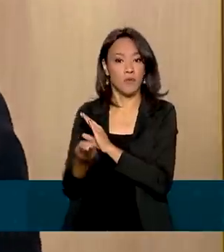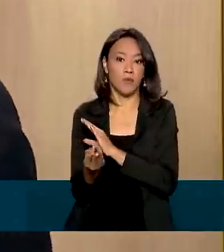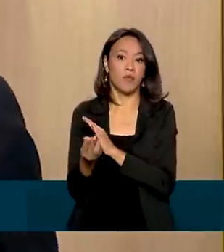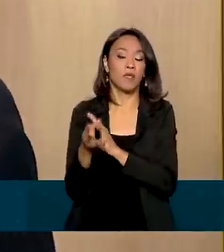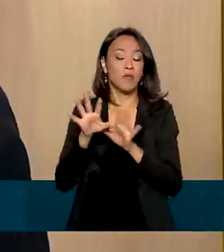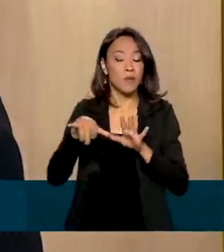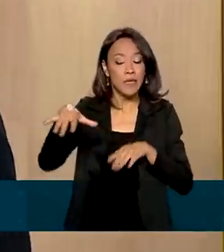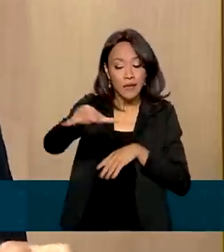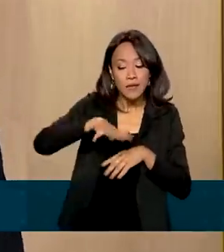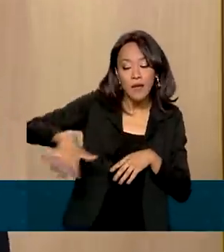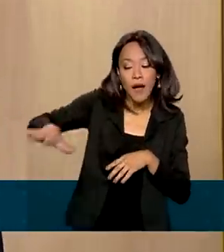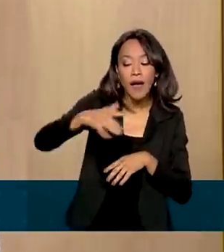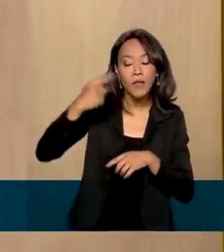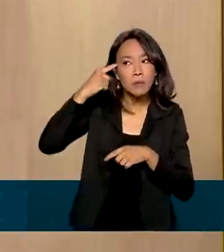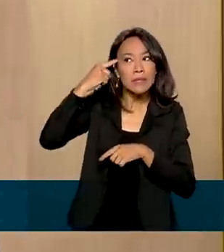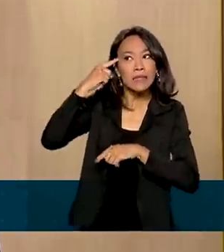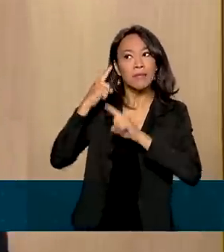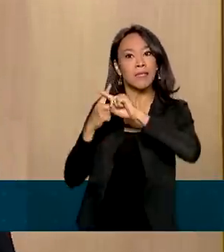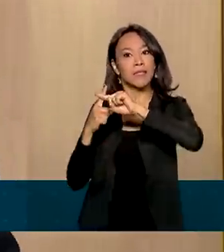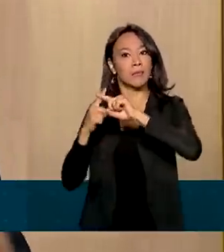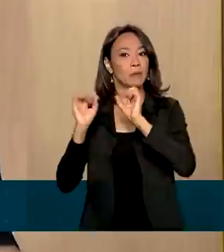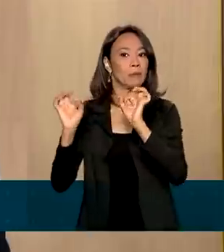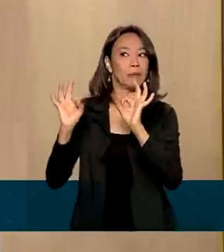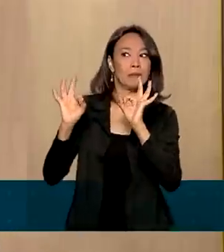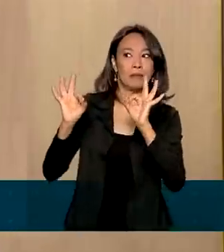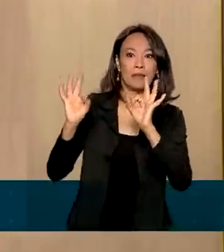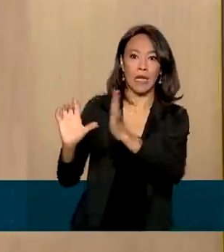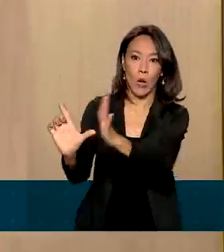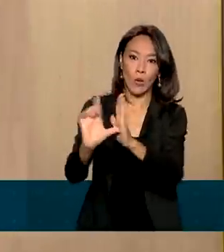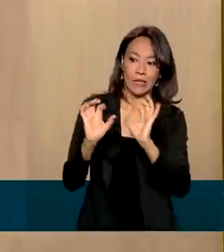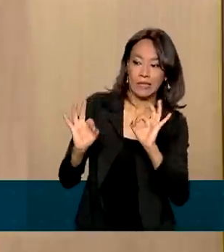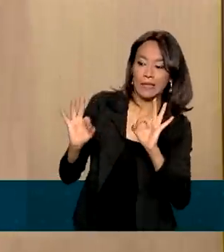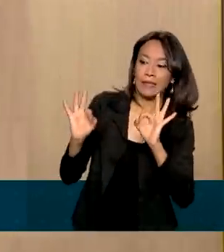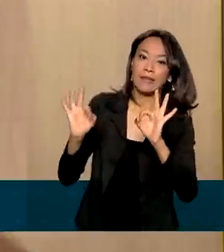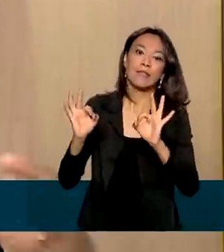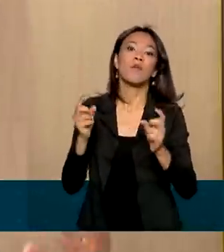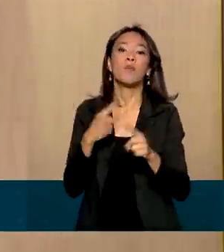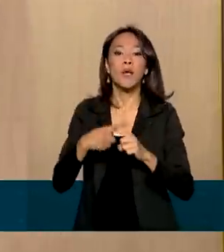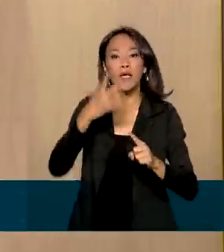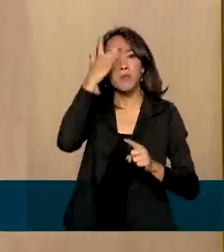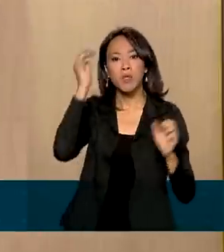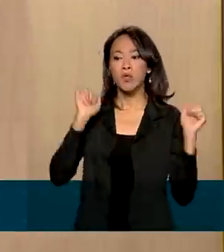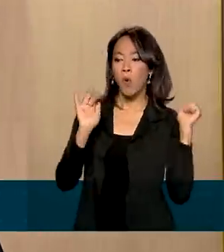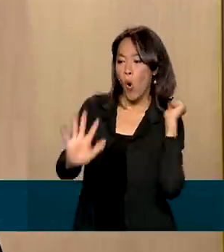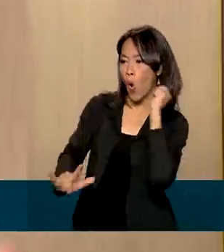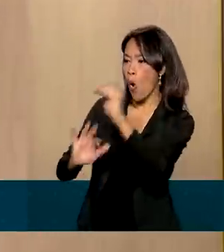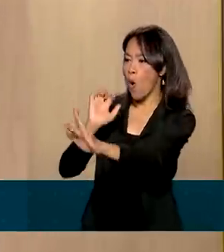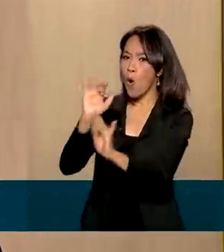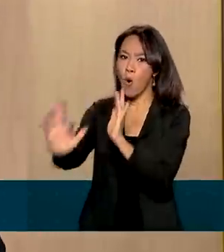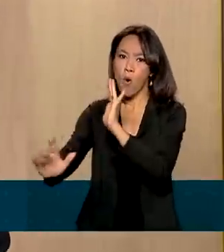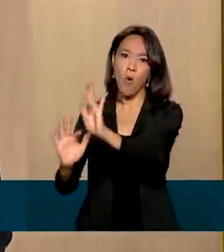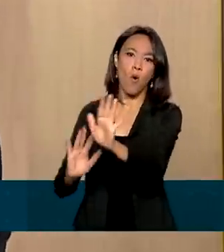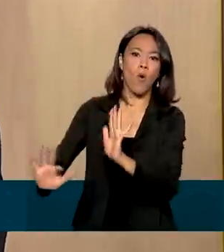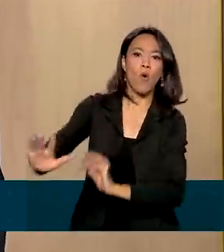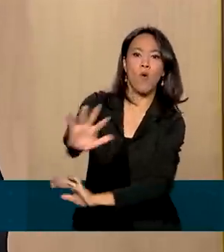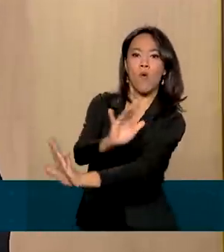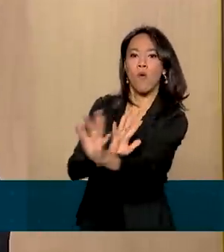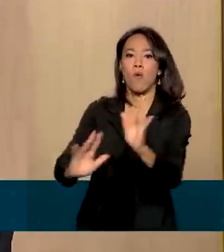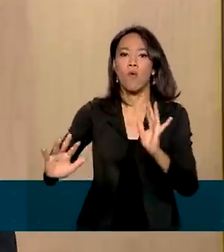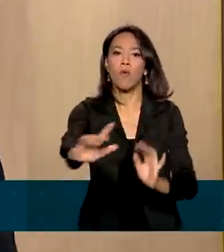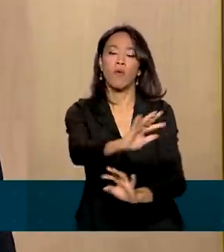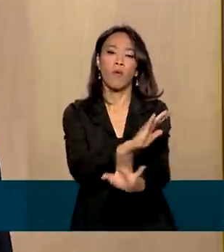entanto o setor está otimista que esse ano com a o aumento da circulação das pessoas no shopping o desejo de